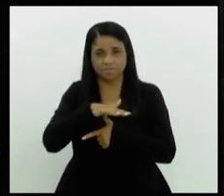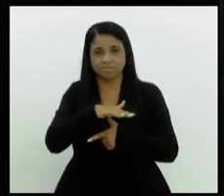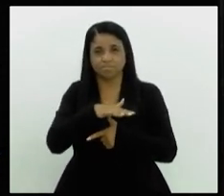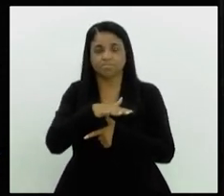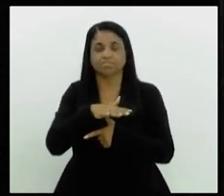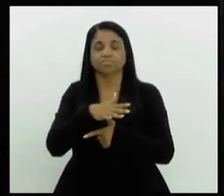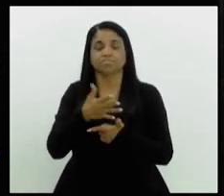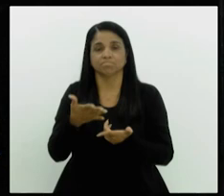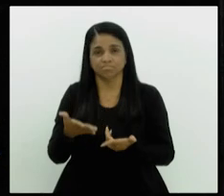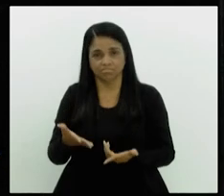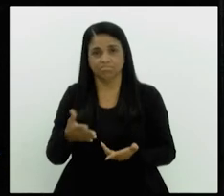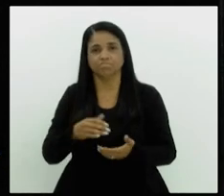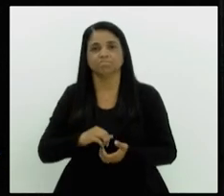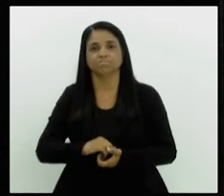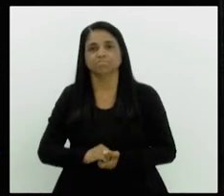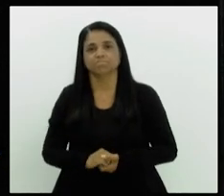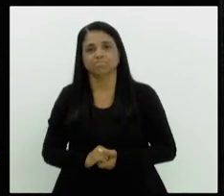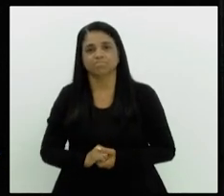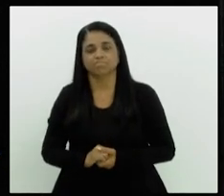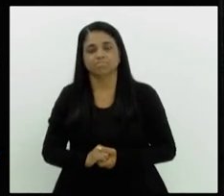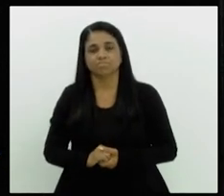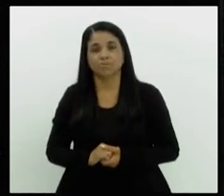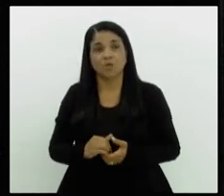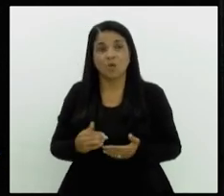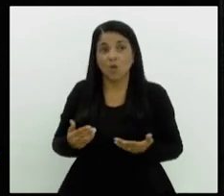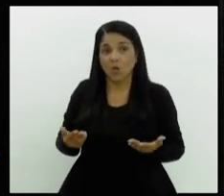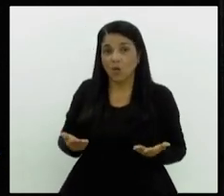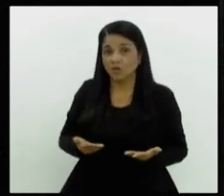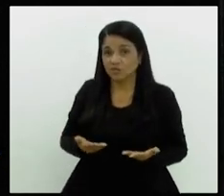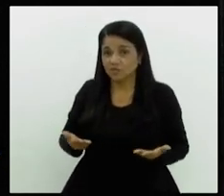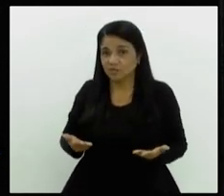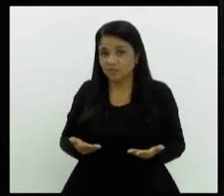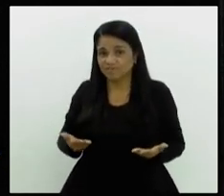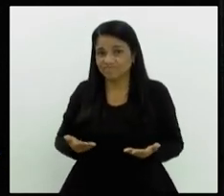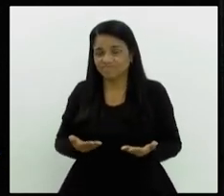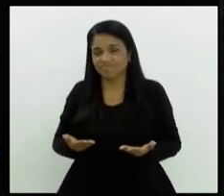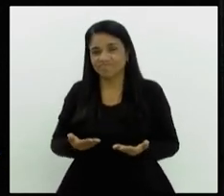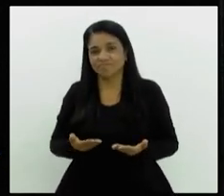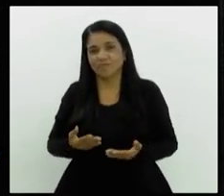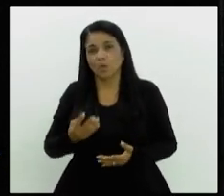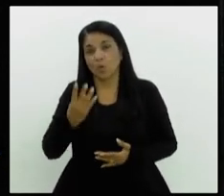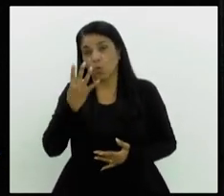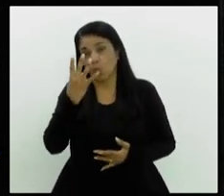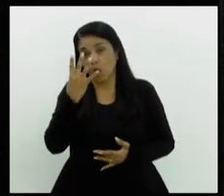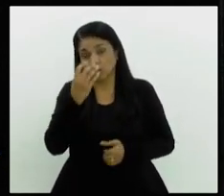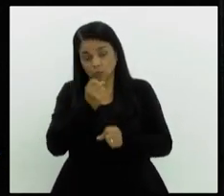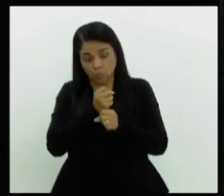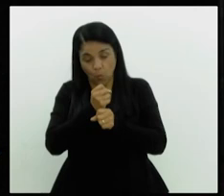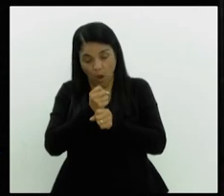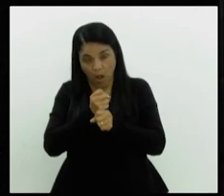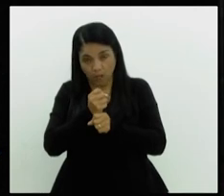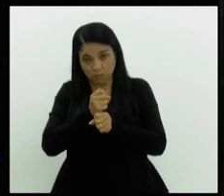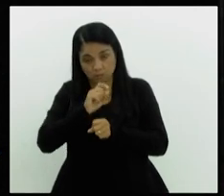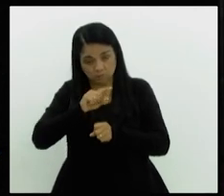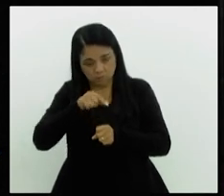Pois bem, quando é hoje, praticamente 4 anos depois,